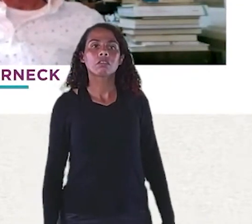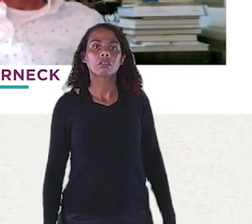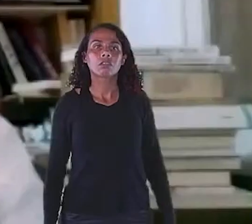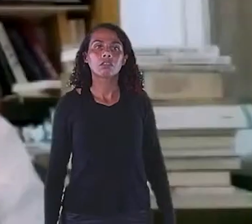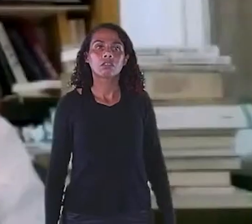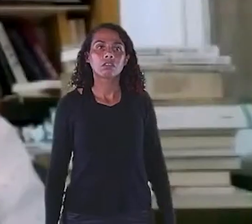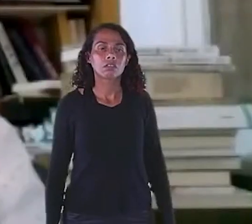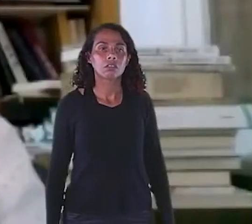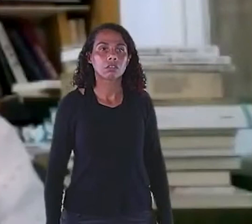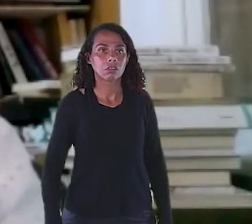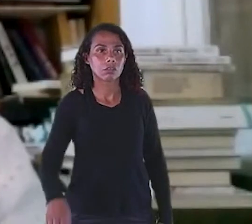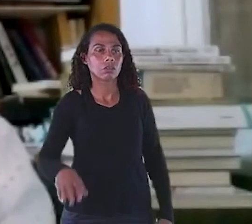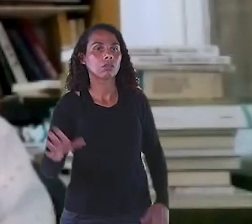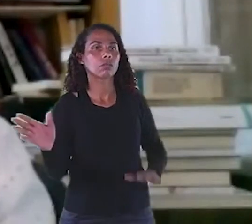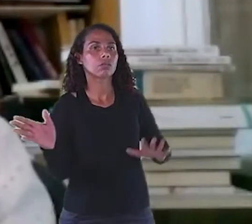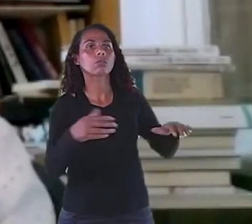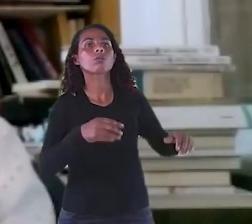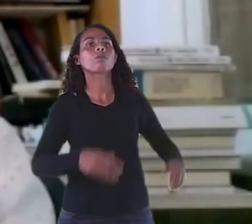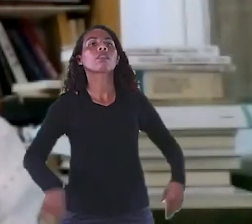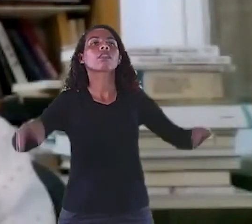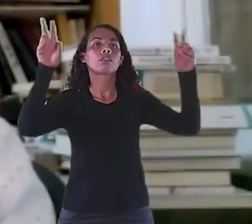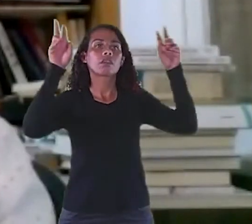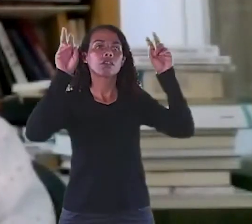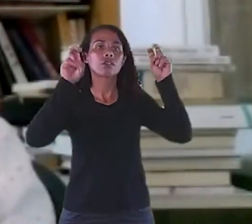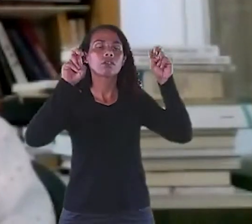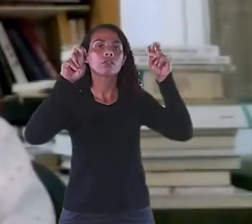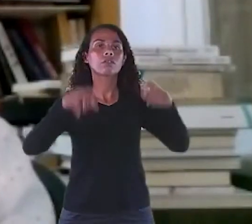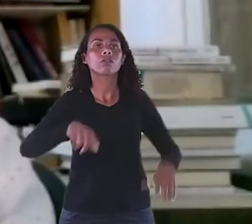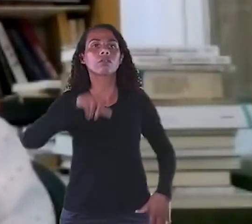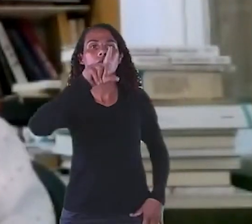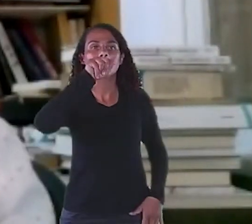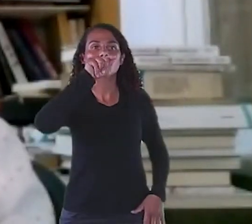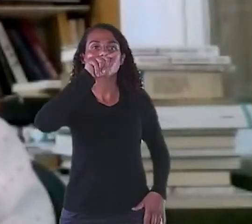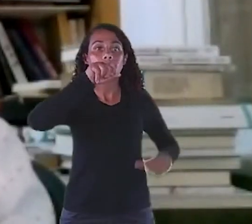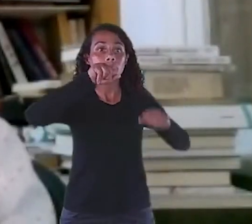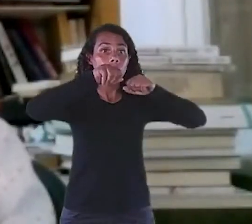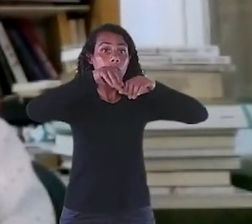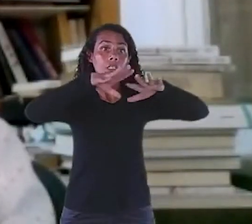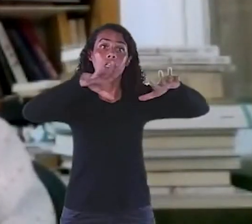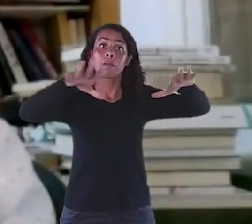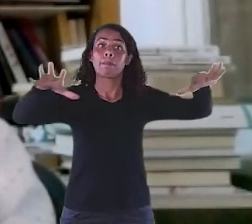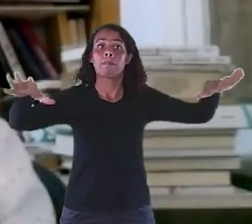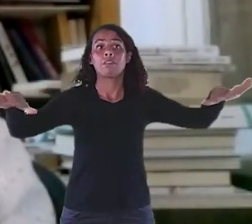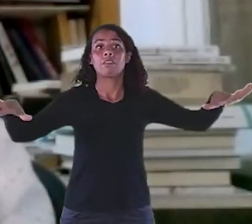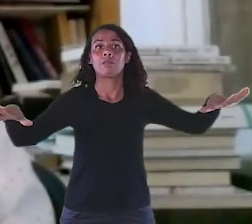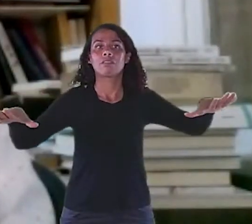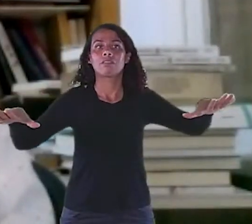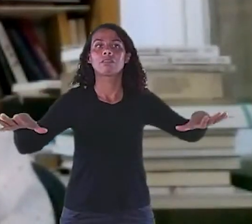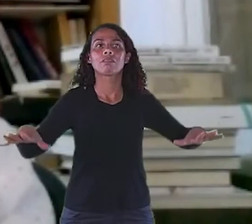Espalhador de Passarinhos tem uma crônica chamada O Céu Pode Esperar, e que é uma história assim